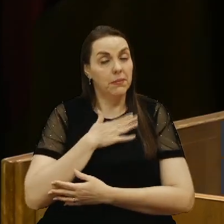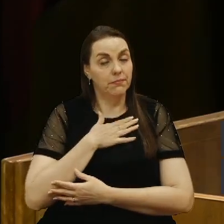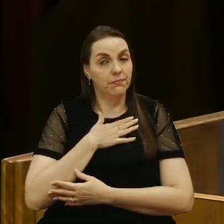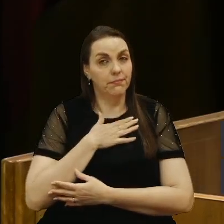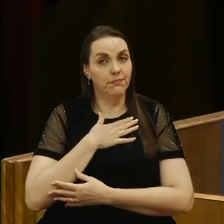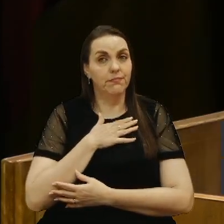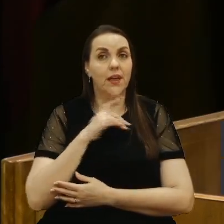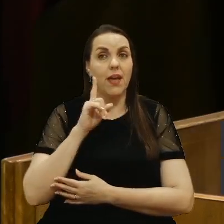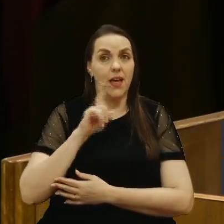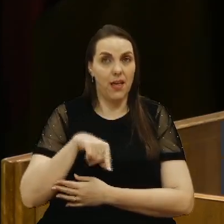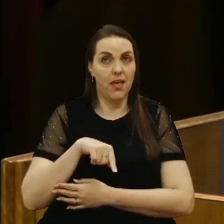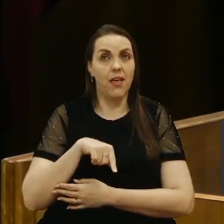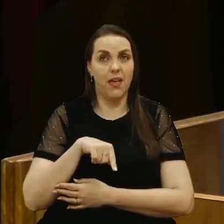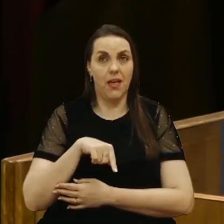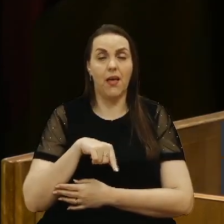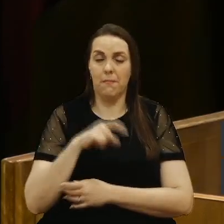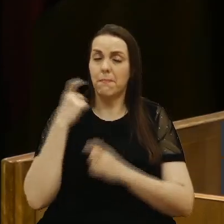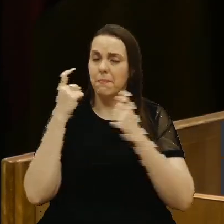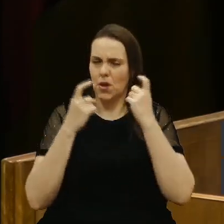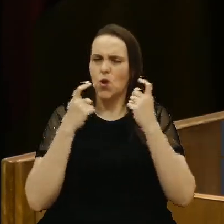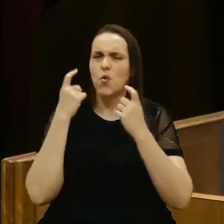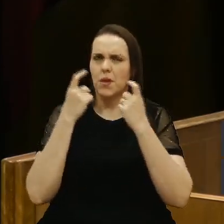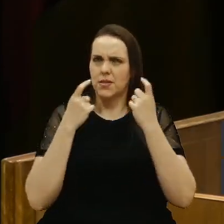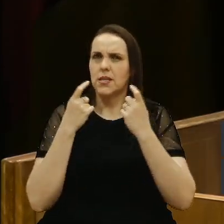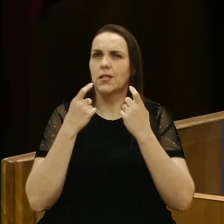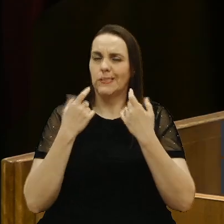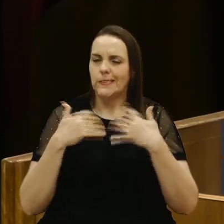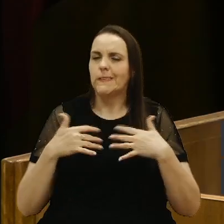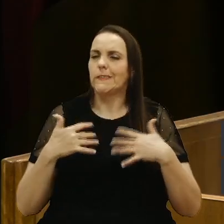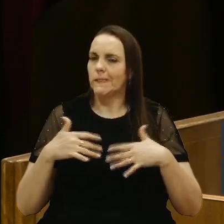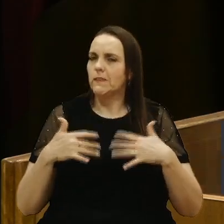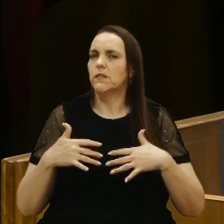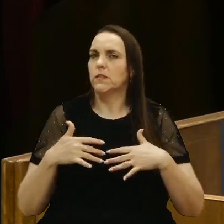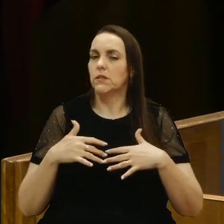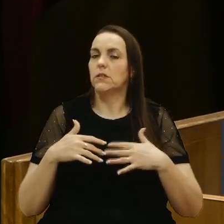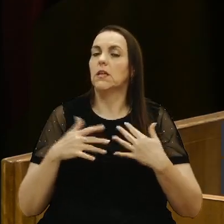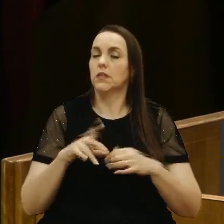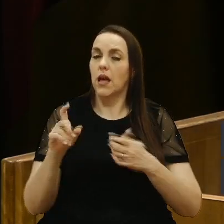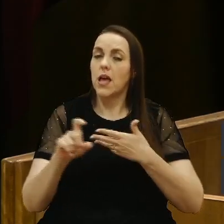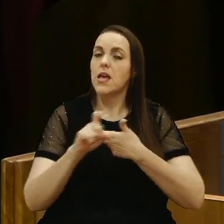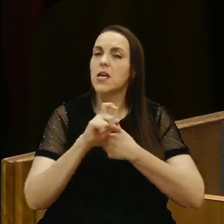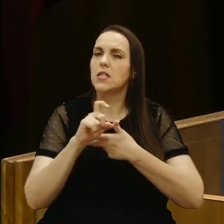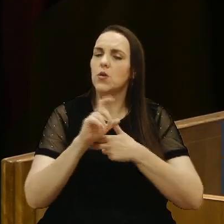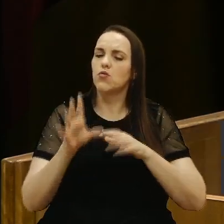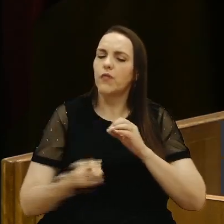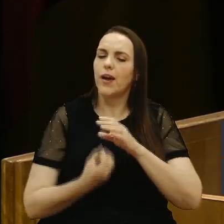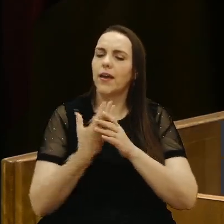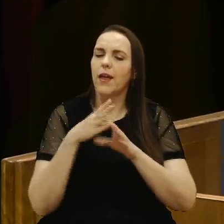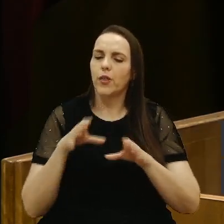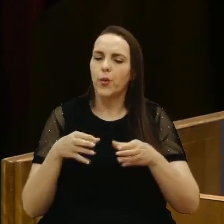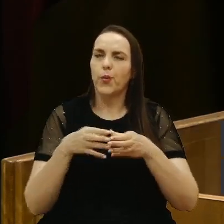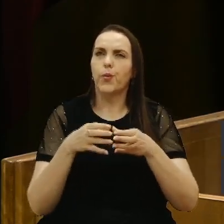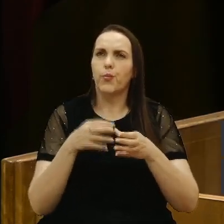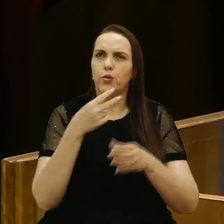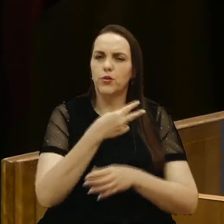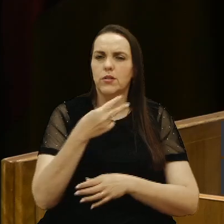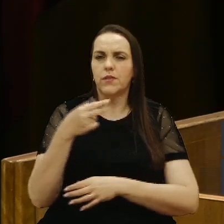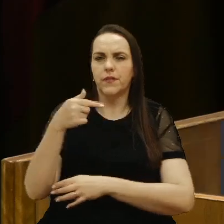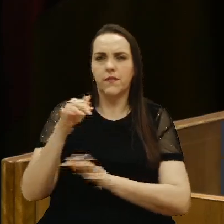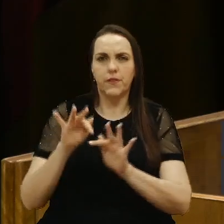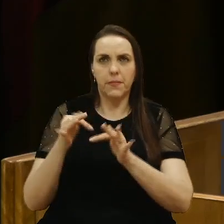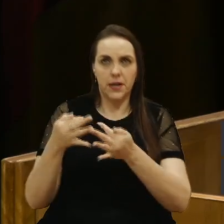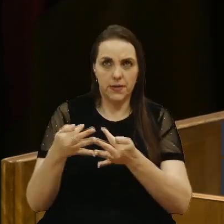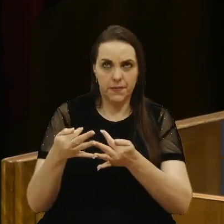é temerário, é preocupante quando o executivo cria um grupo com as 227